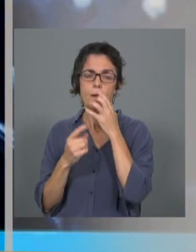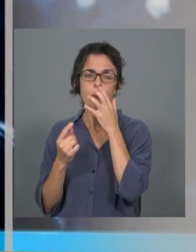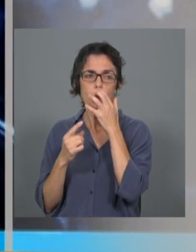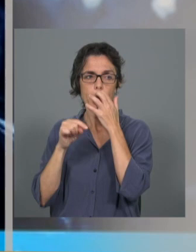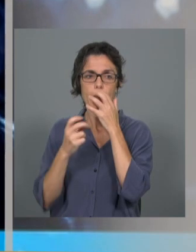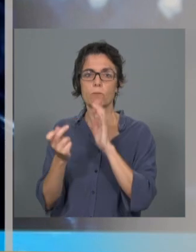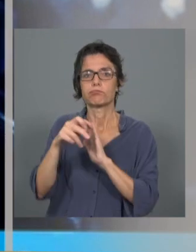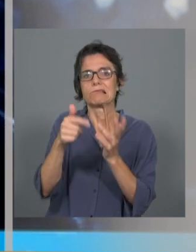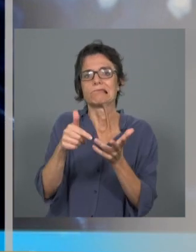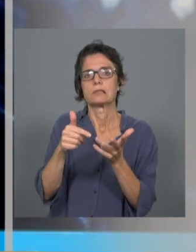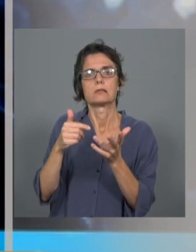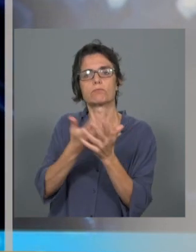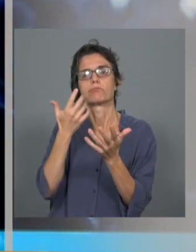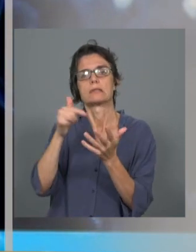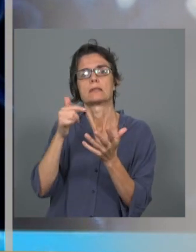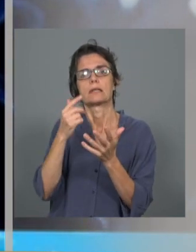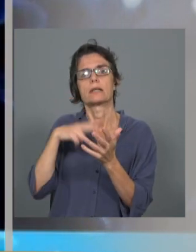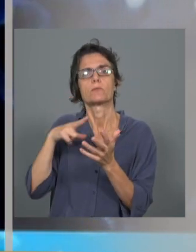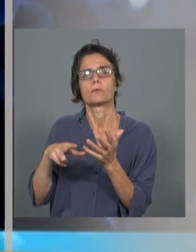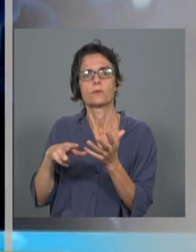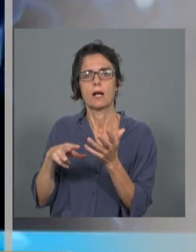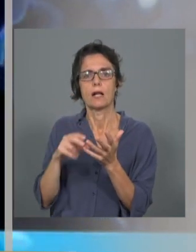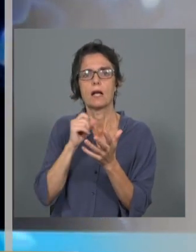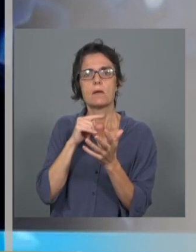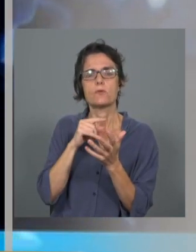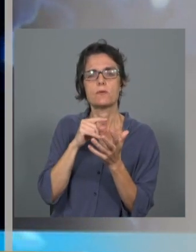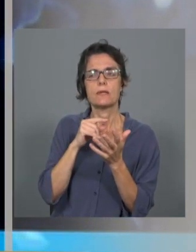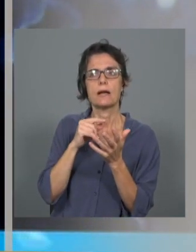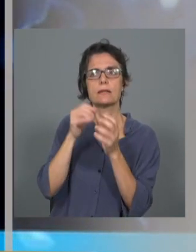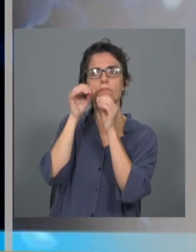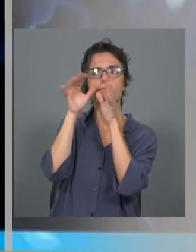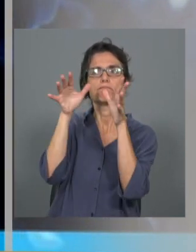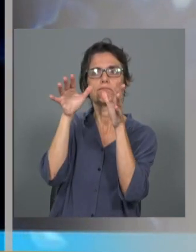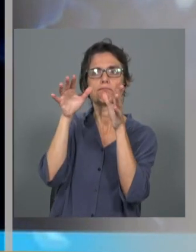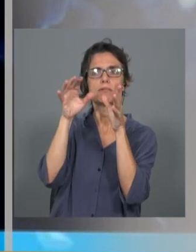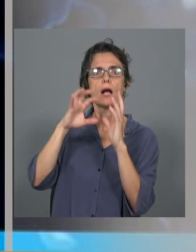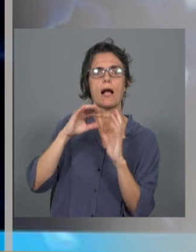em Portugal e conseguir levar este acontecimento a todo o mundo por esta